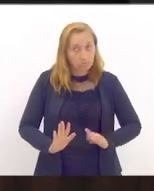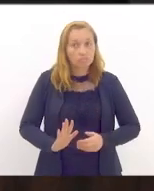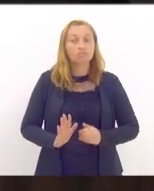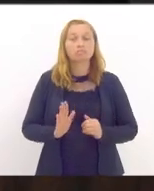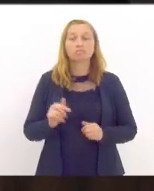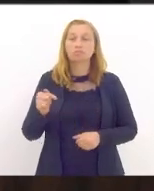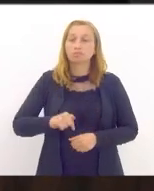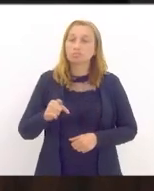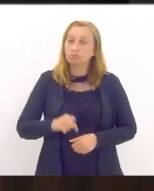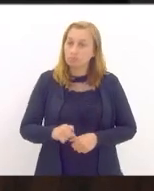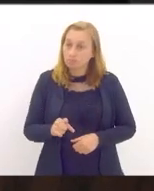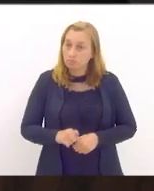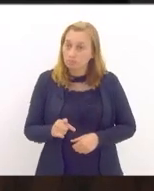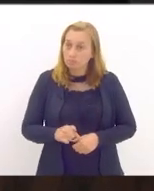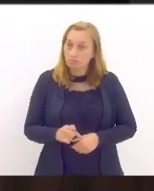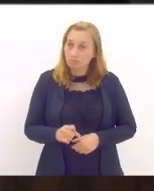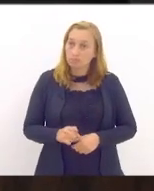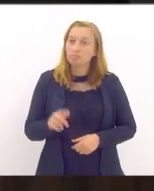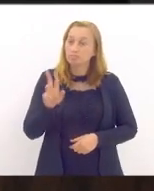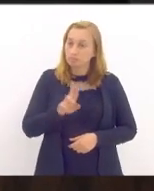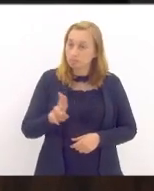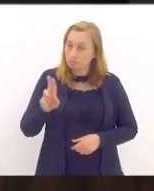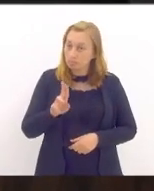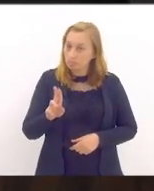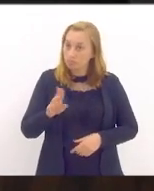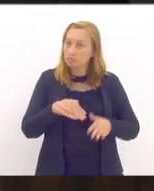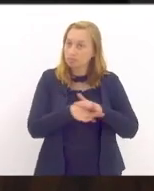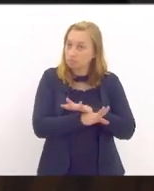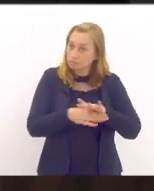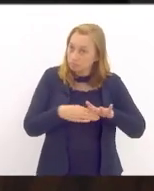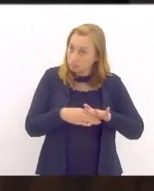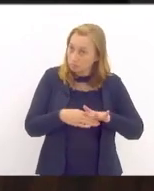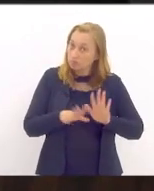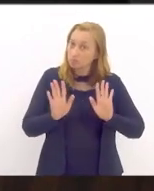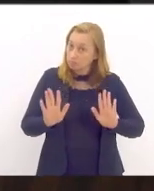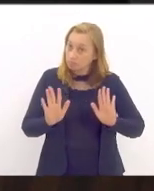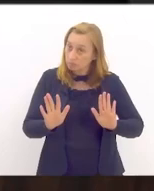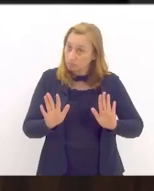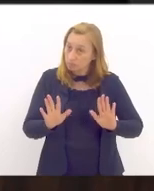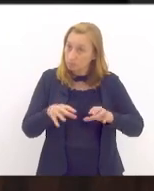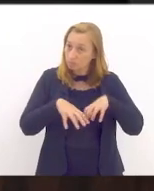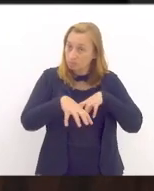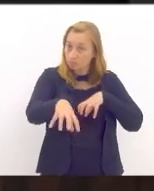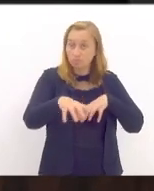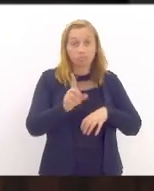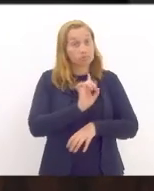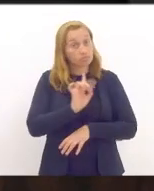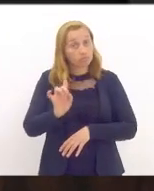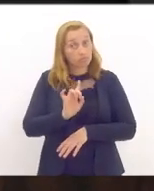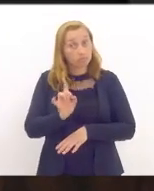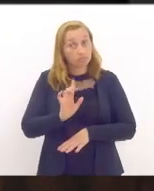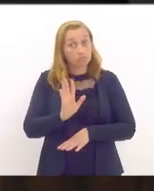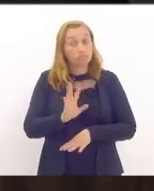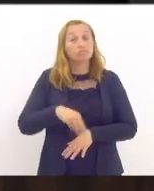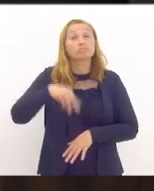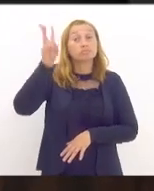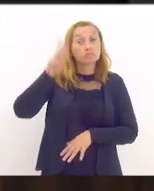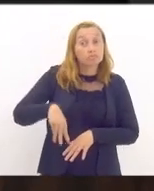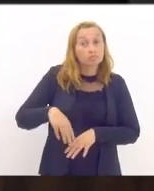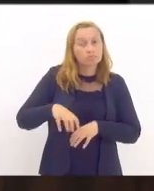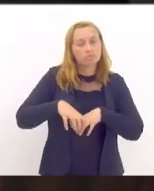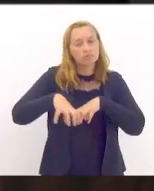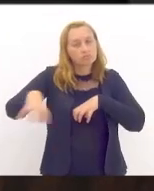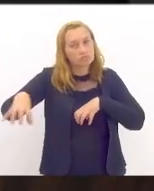mas aqui a gente faz uso e costume e a gente ainda nós estamos ainda remotos Então porque quem está longe